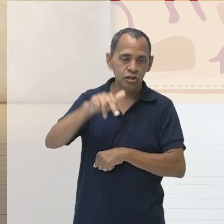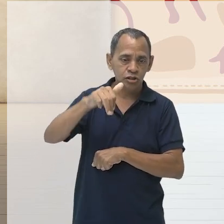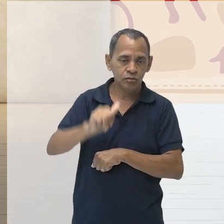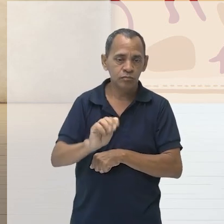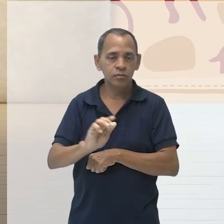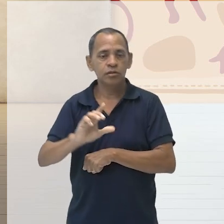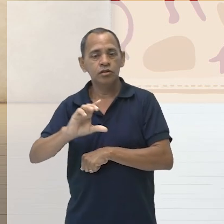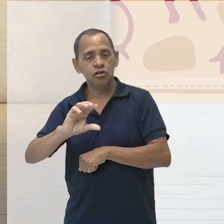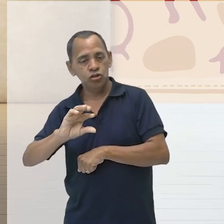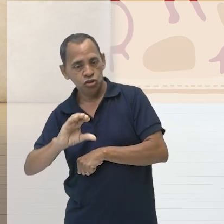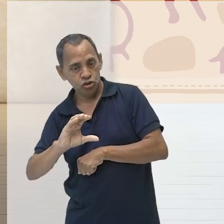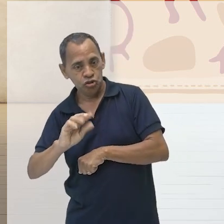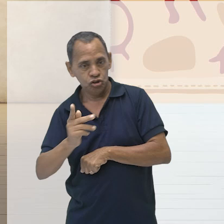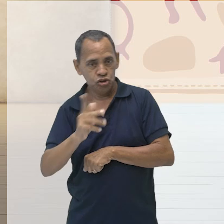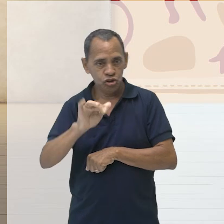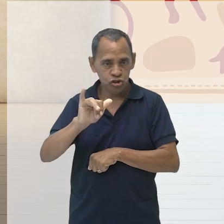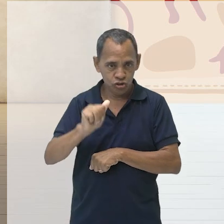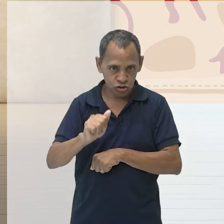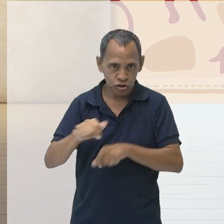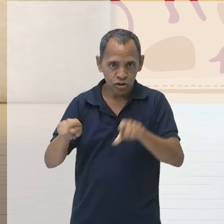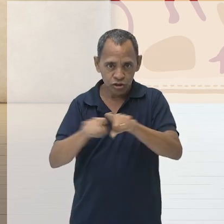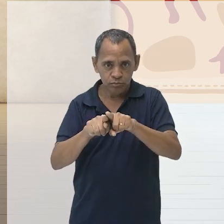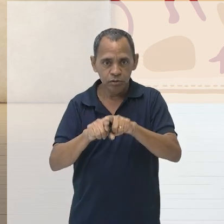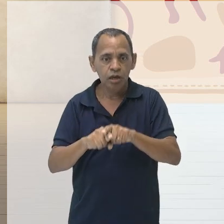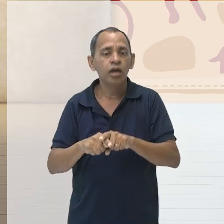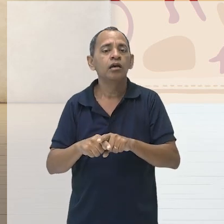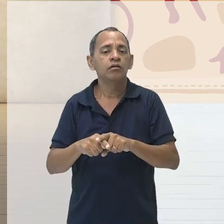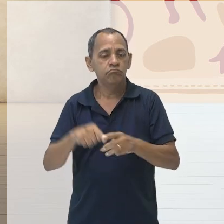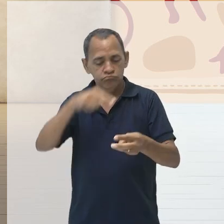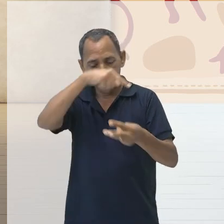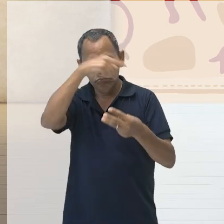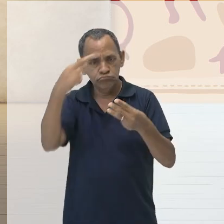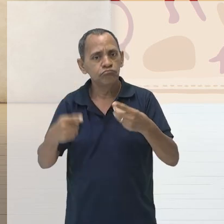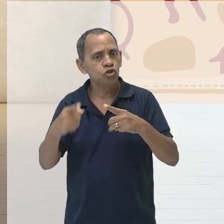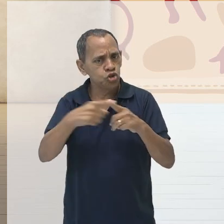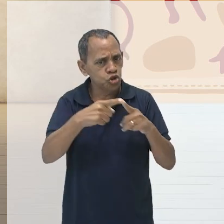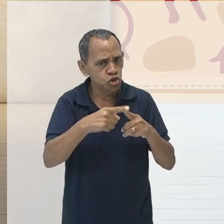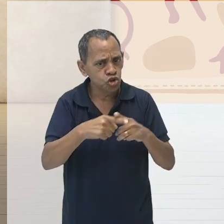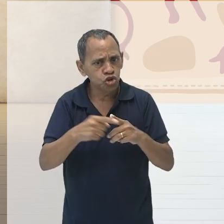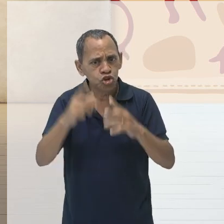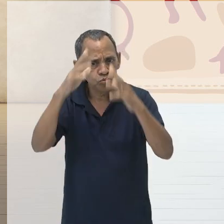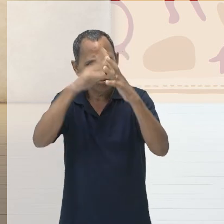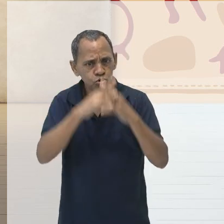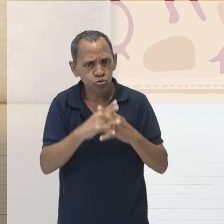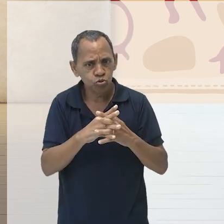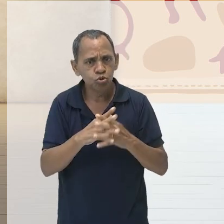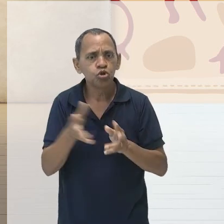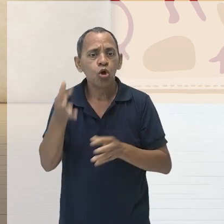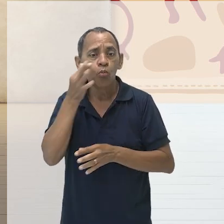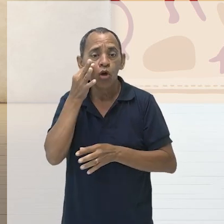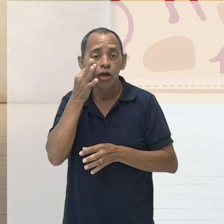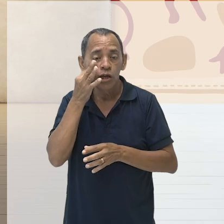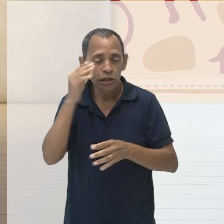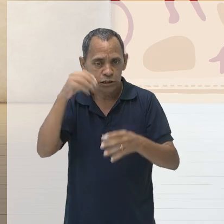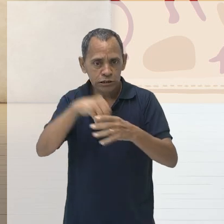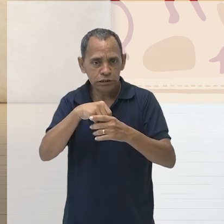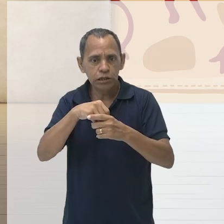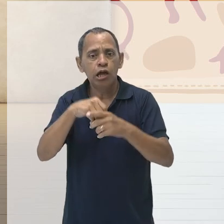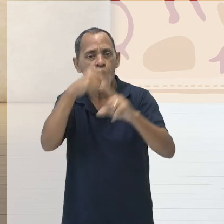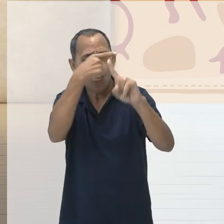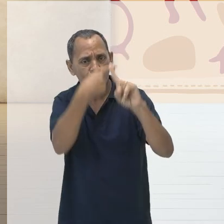lutas muito presentes naquele tempo e que eram realizadas ali no momento de